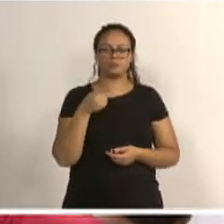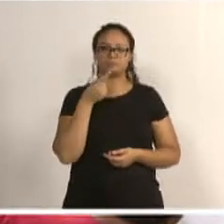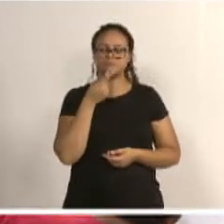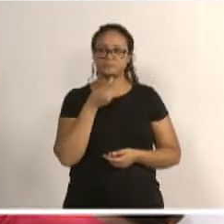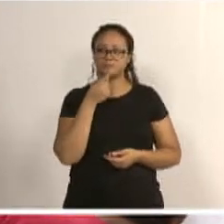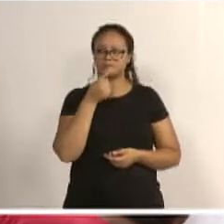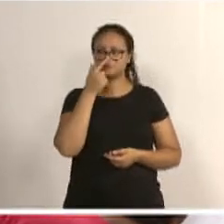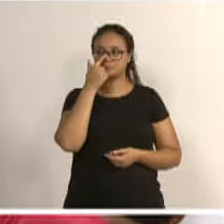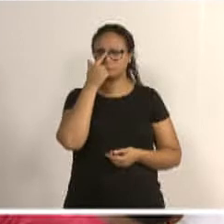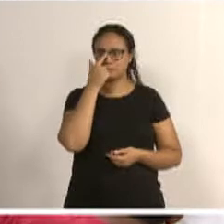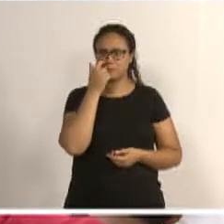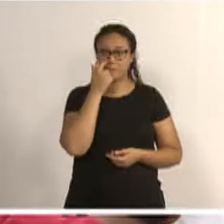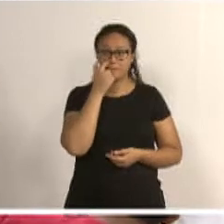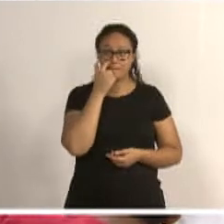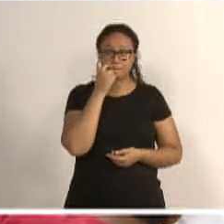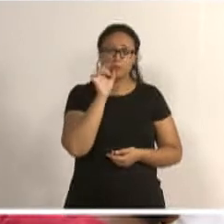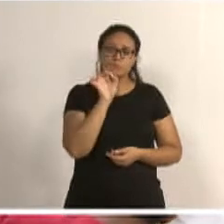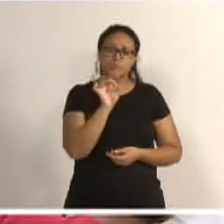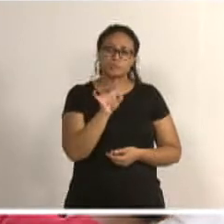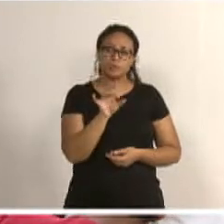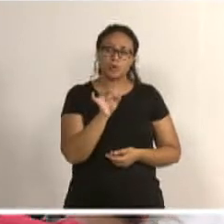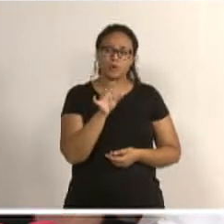Só fazendo um comentário sobre